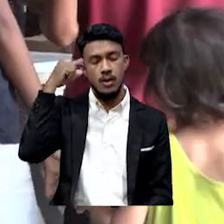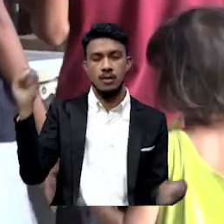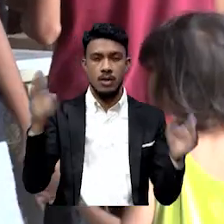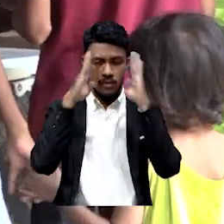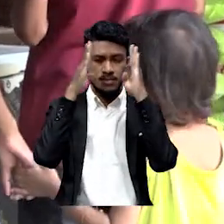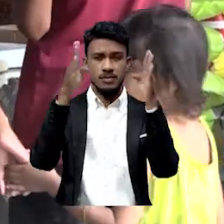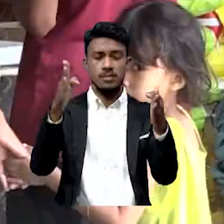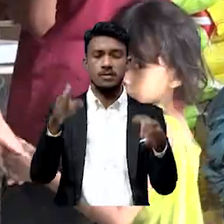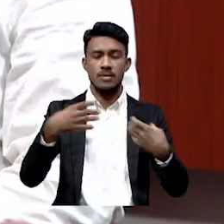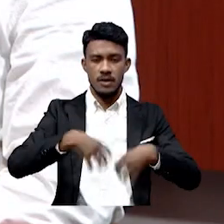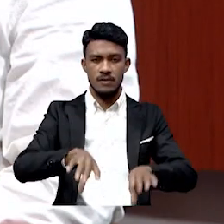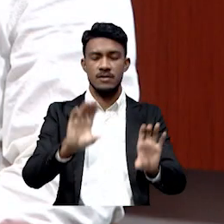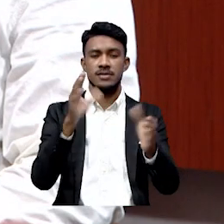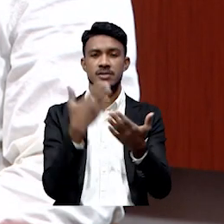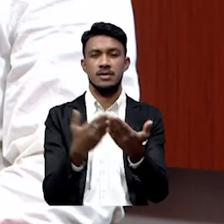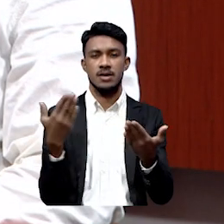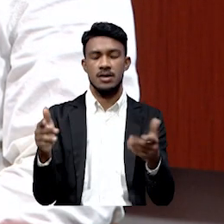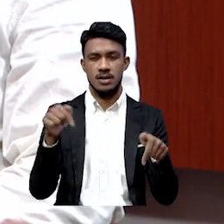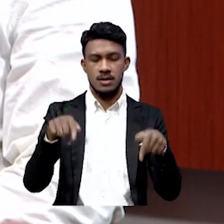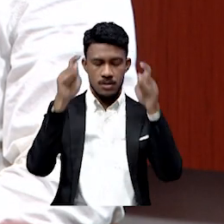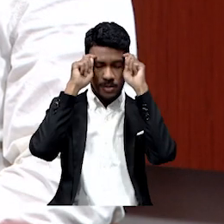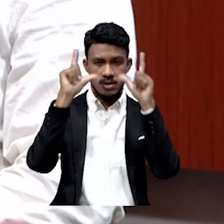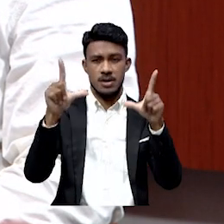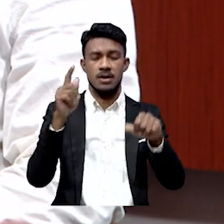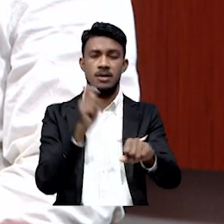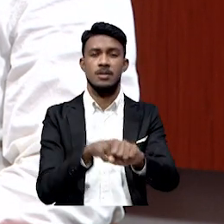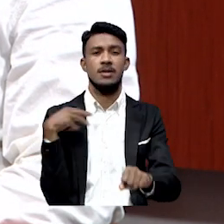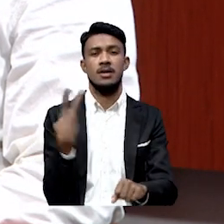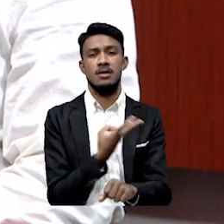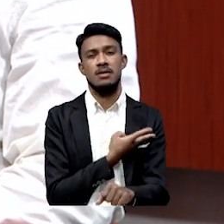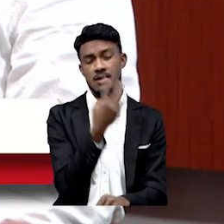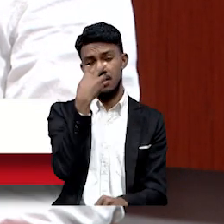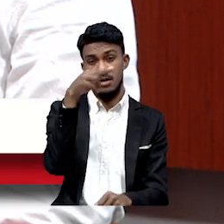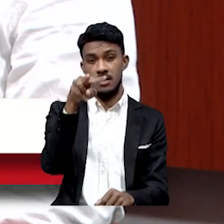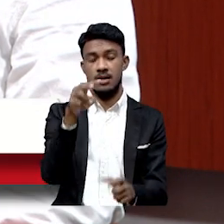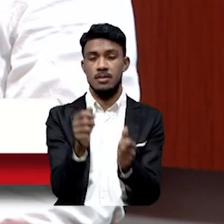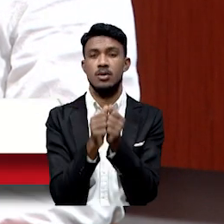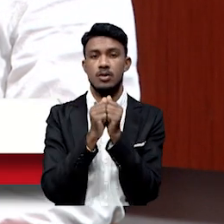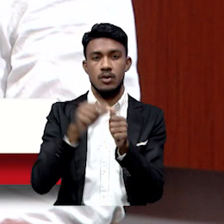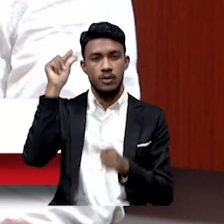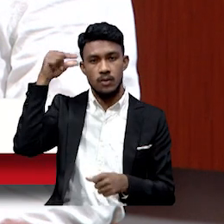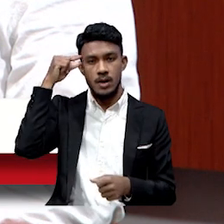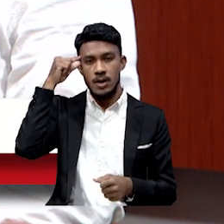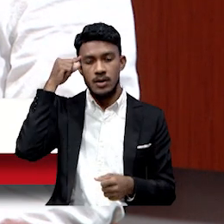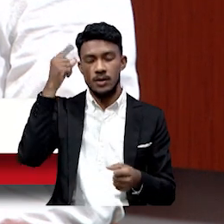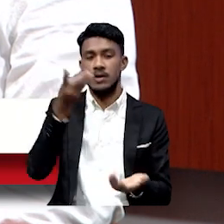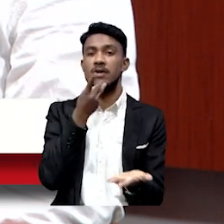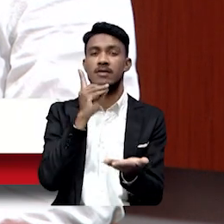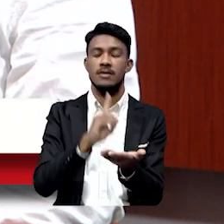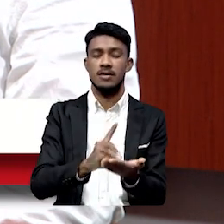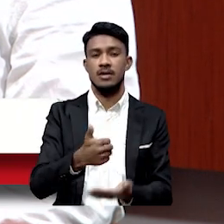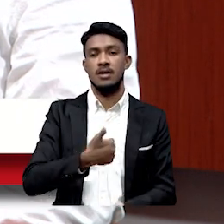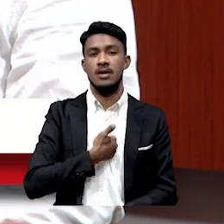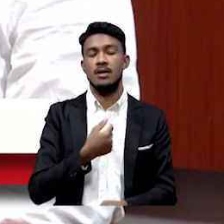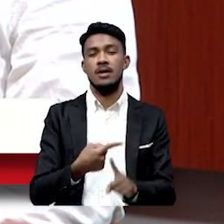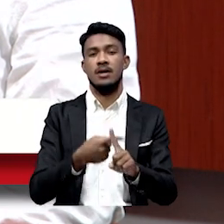Timor Leste buat nebe durante ni ita acompanha governo definian saiti hanesan